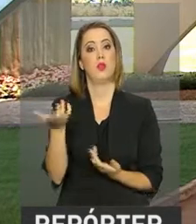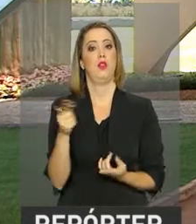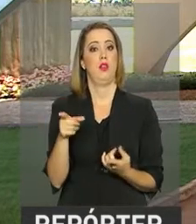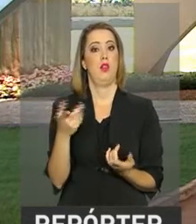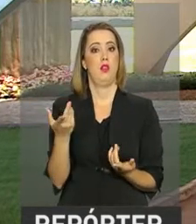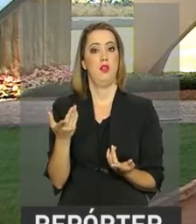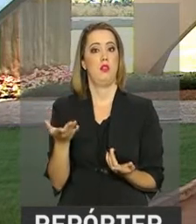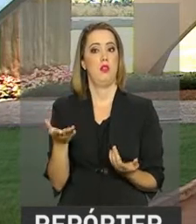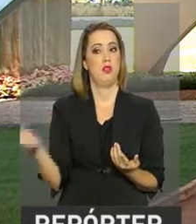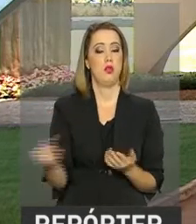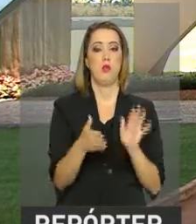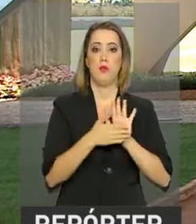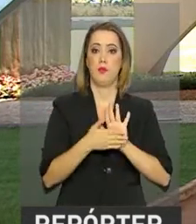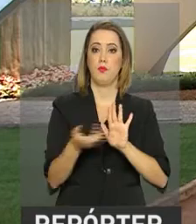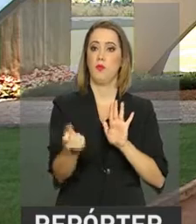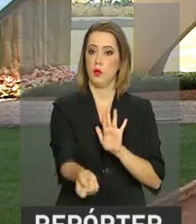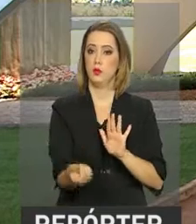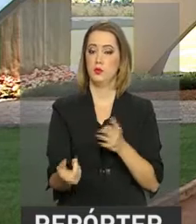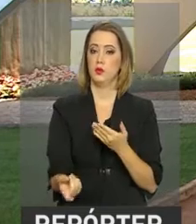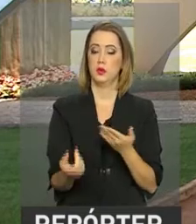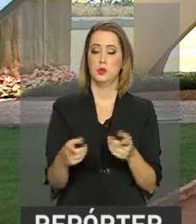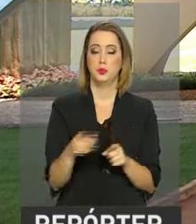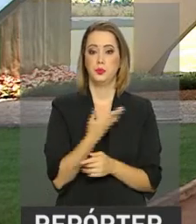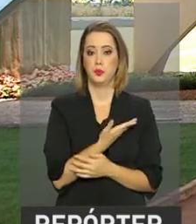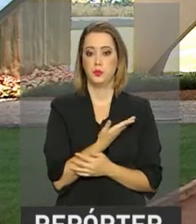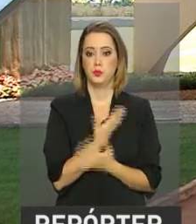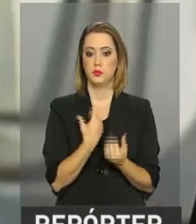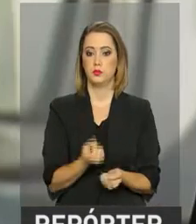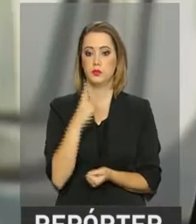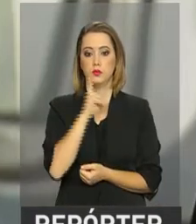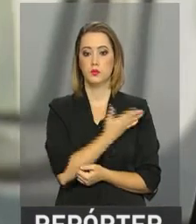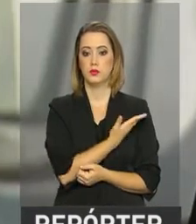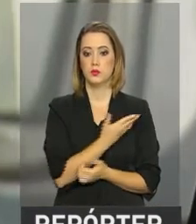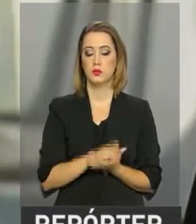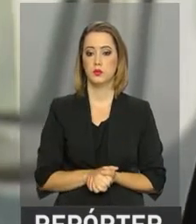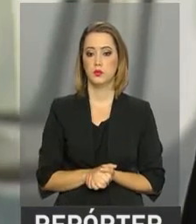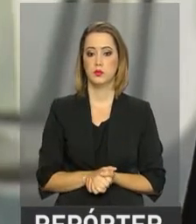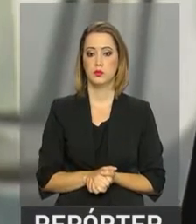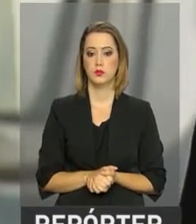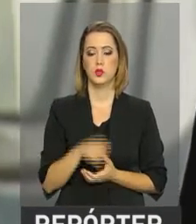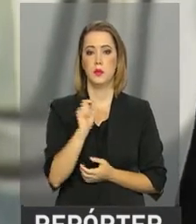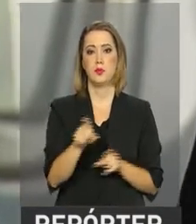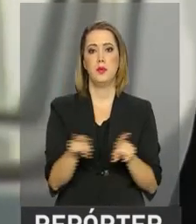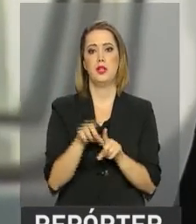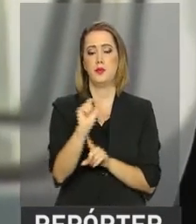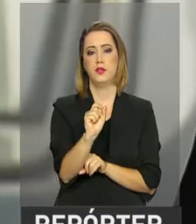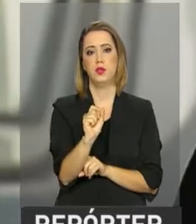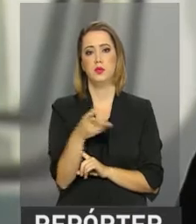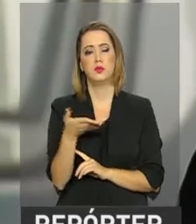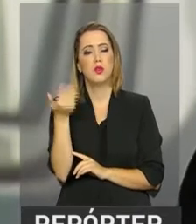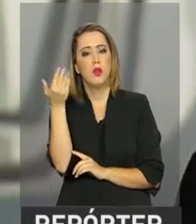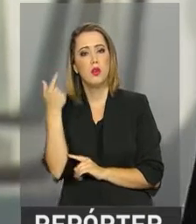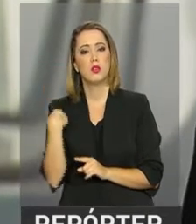na busca pela recuperação fiscal vamos ver algum tempo atrás nós fizemos uma